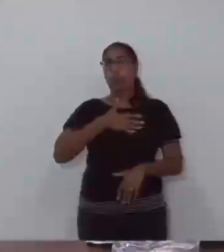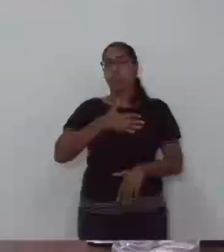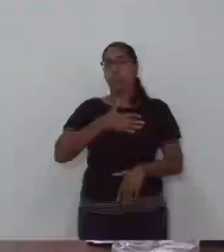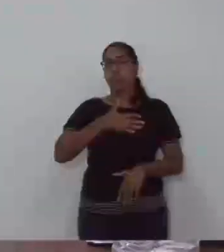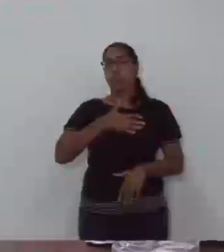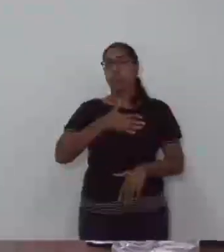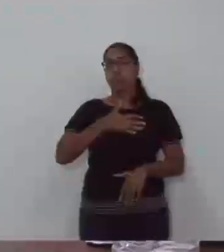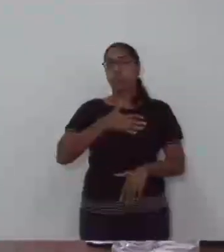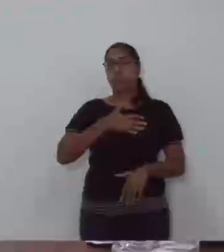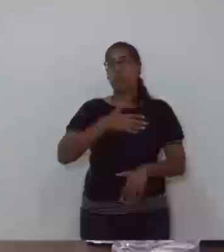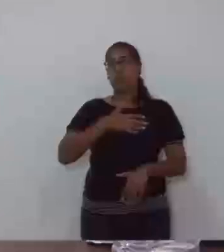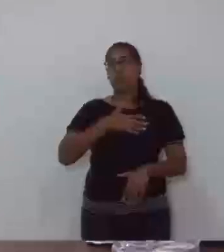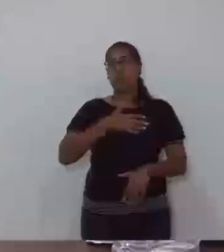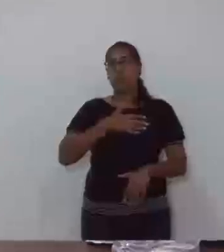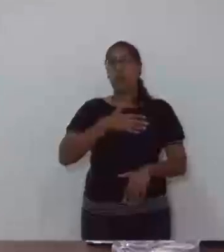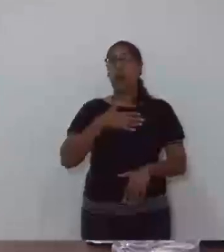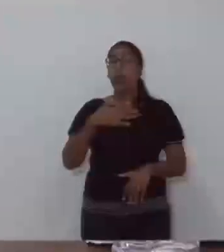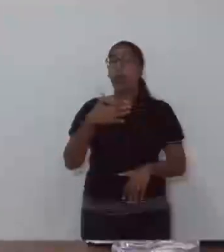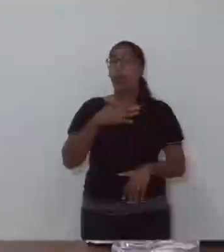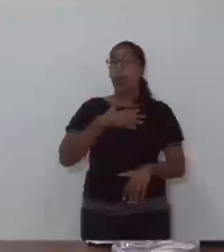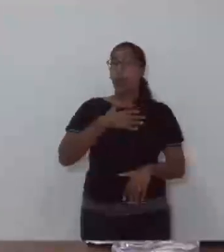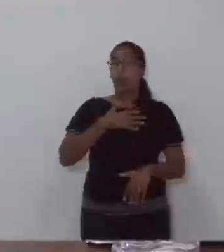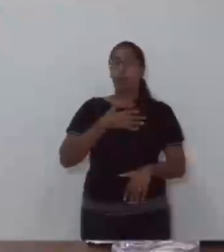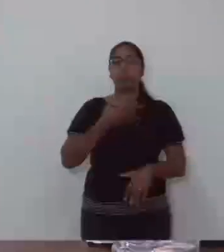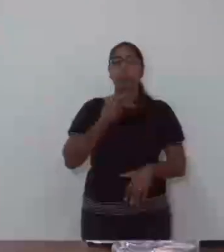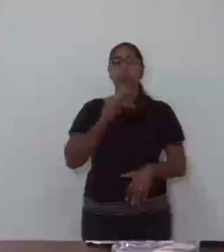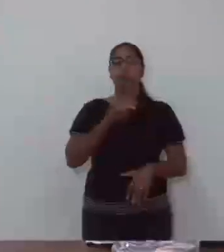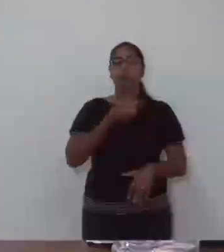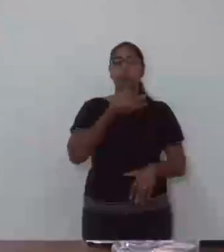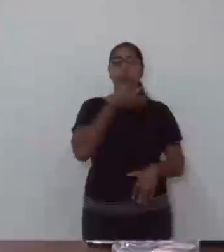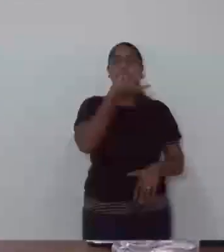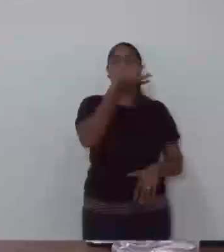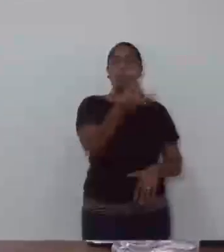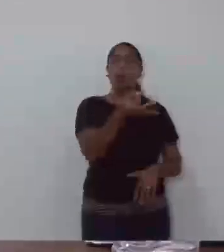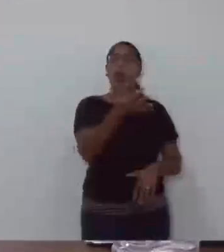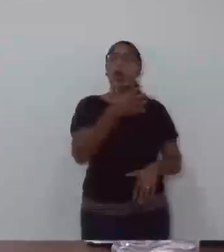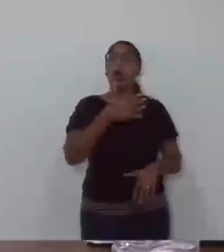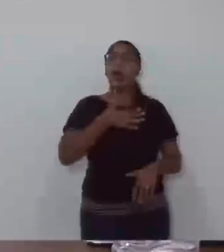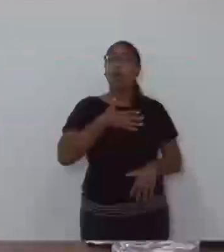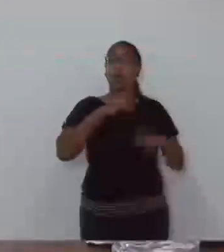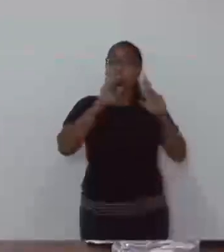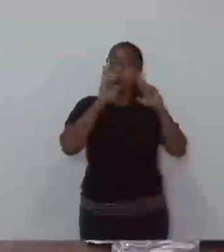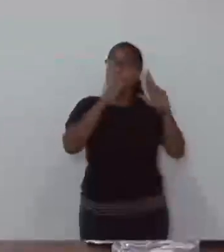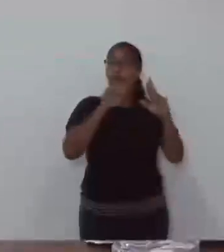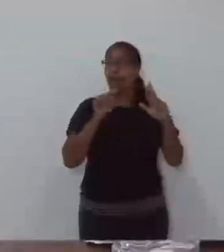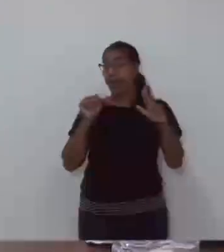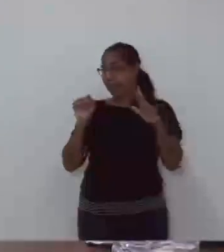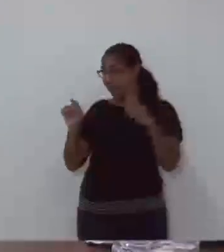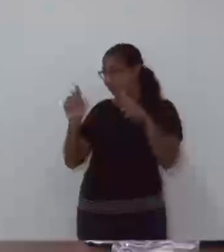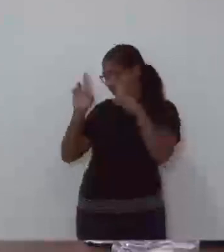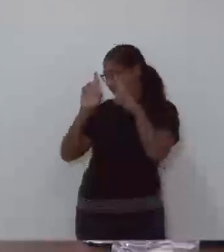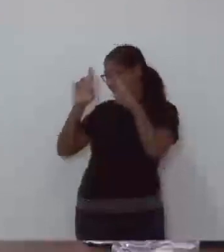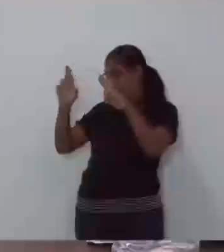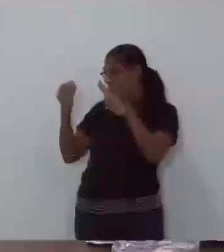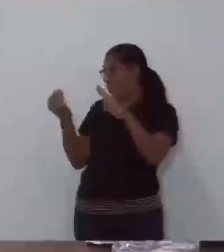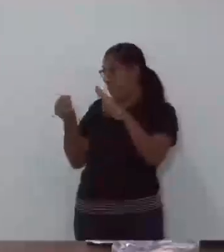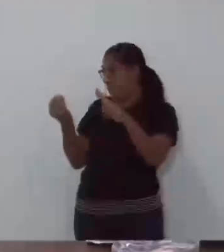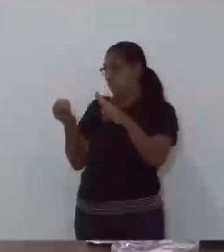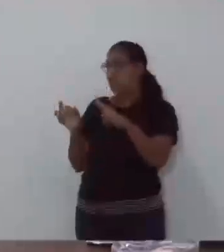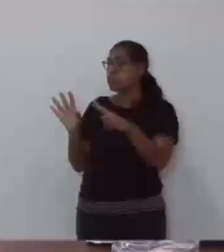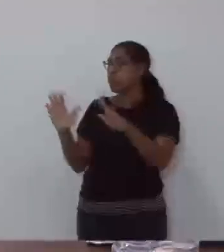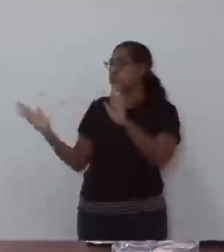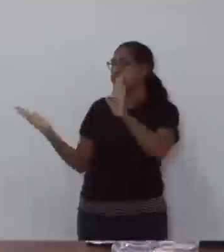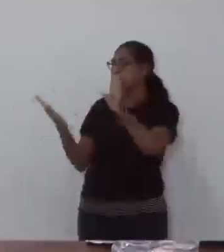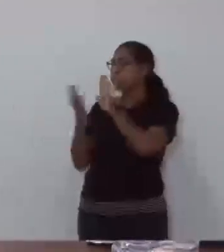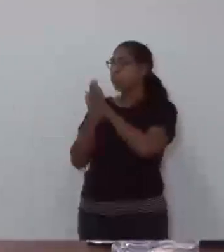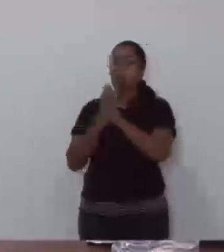mais, é meu momento de fala, vereador, era mais respeitoso de vossa parte ter dito simplesmente, vereadora Ana,